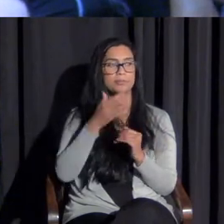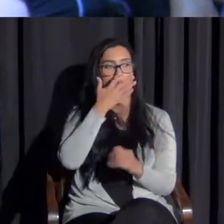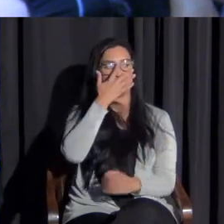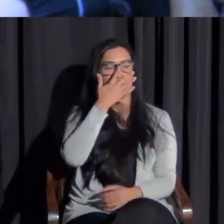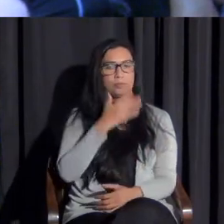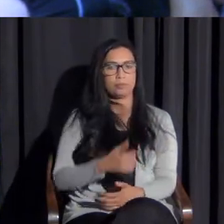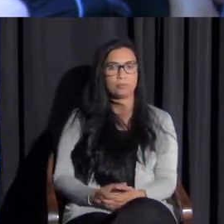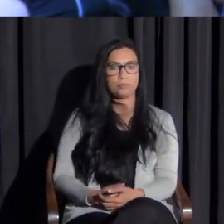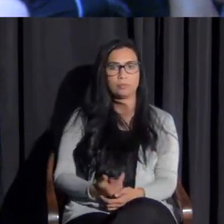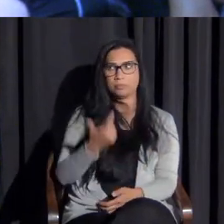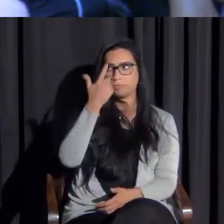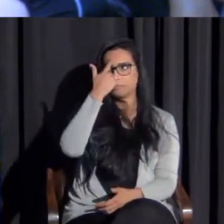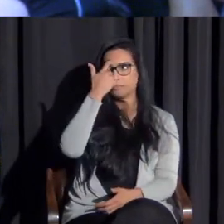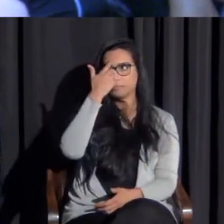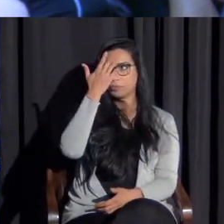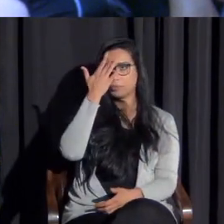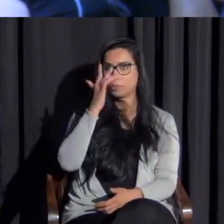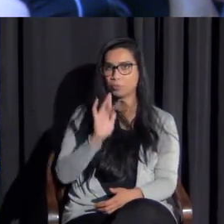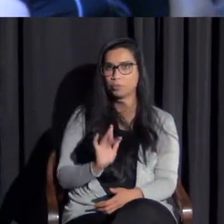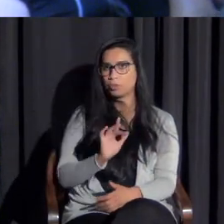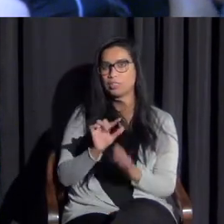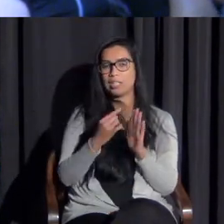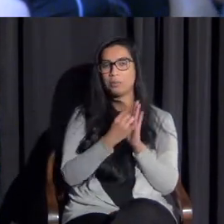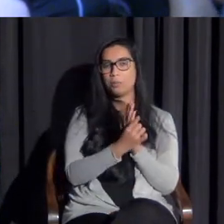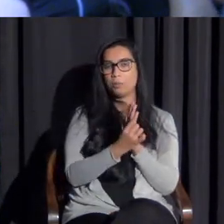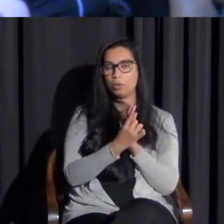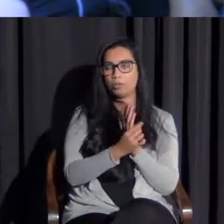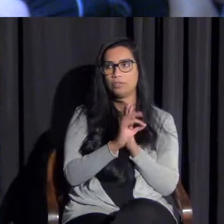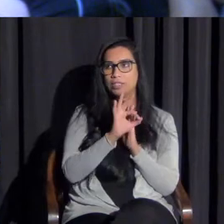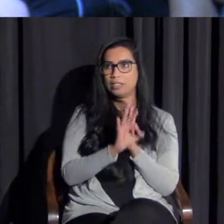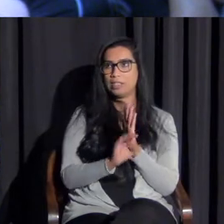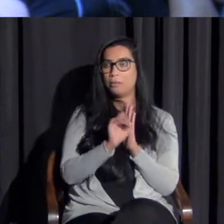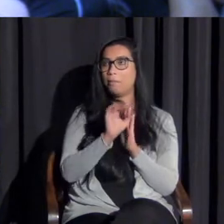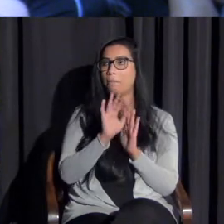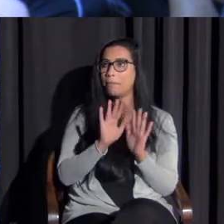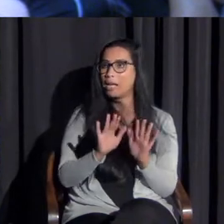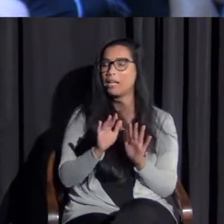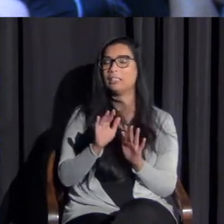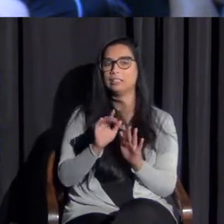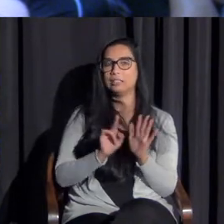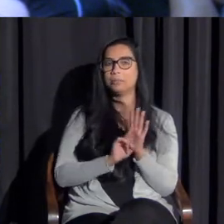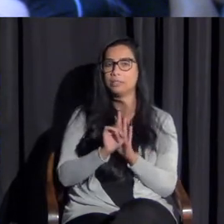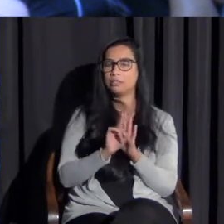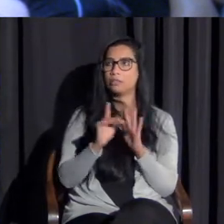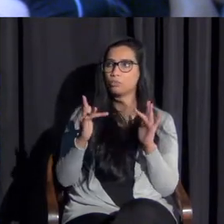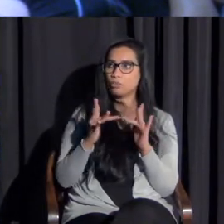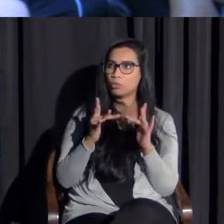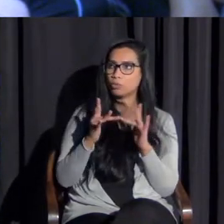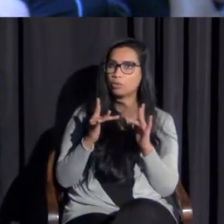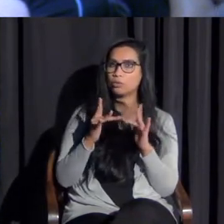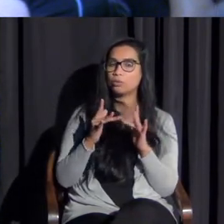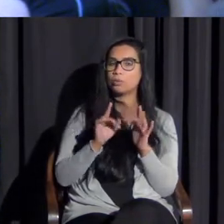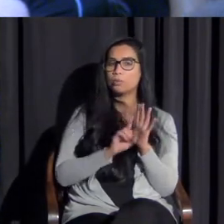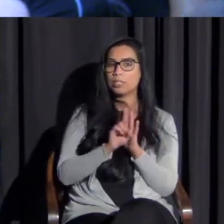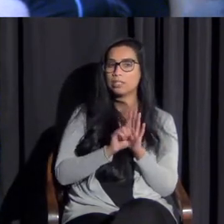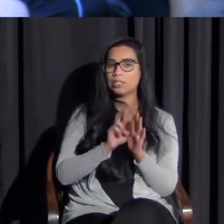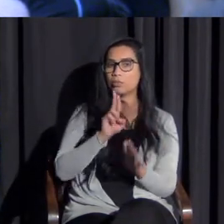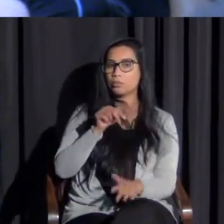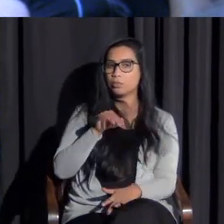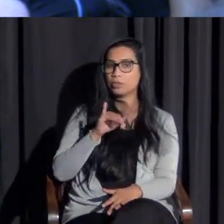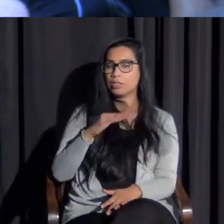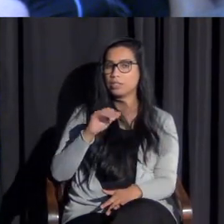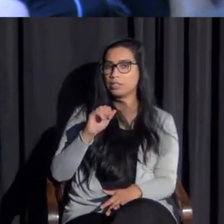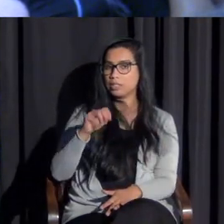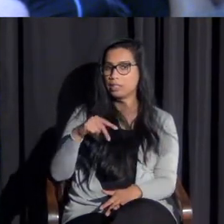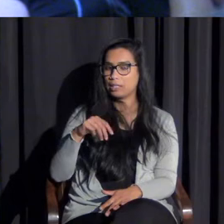algo que me veio, eu não vou saber citar a bibliografia exatamente, mas eu tive contato com essa pesquisa através de um pesquisador da Unicamp em Educação,